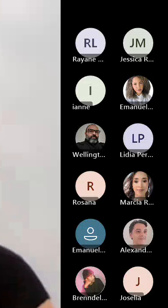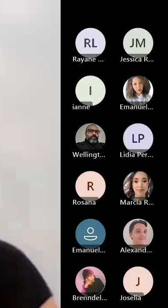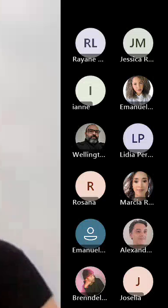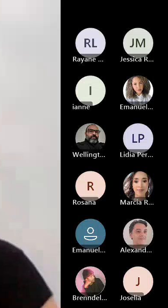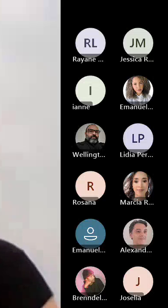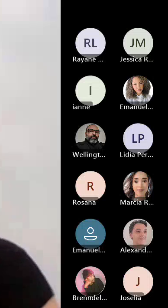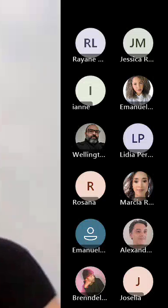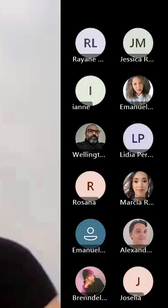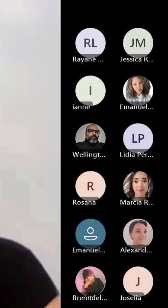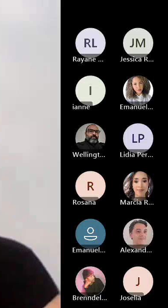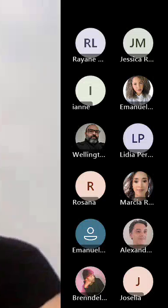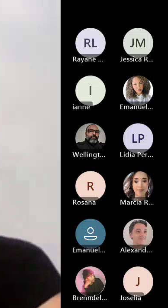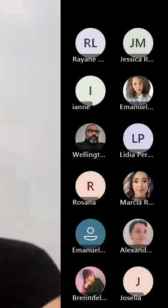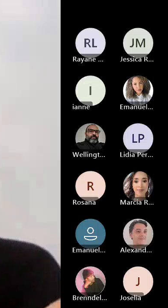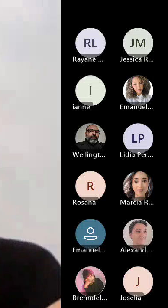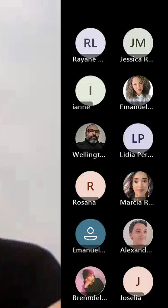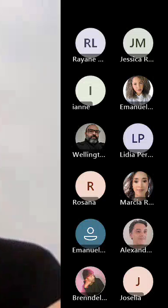Mais alguma dúvida?